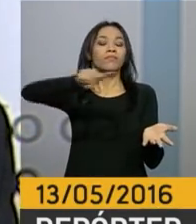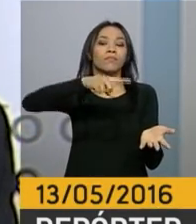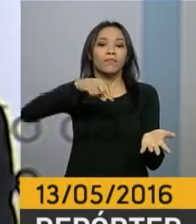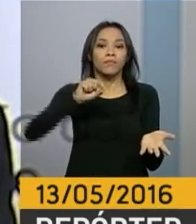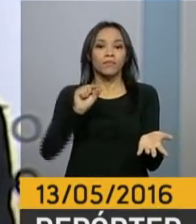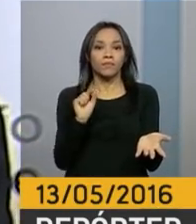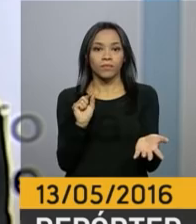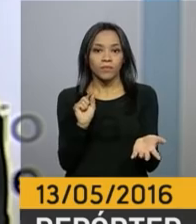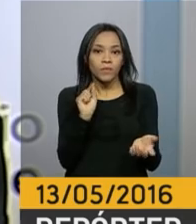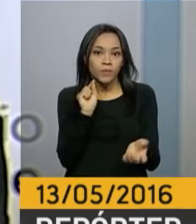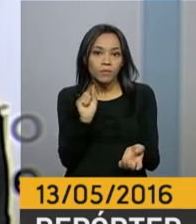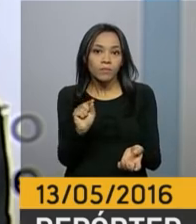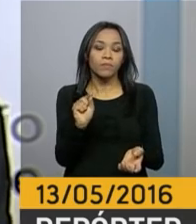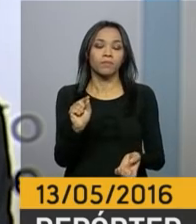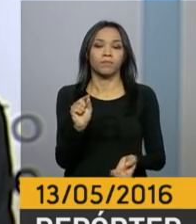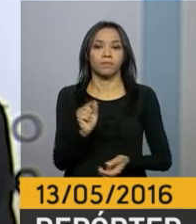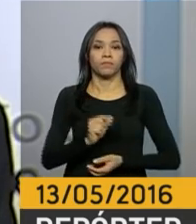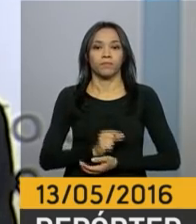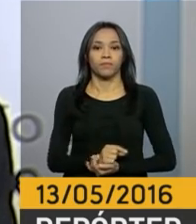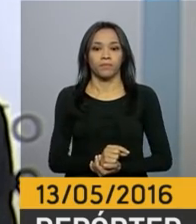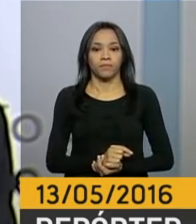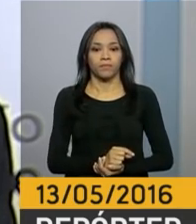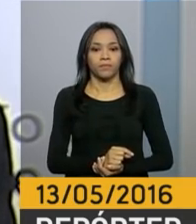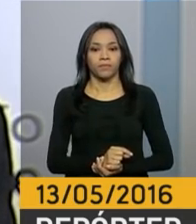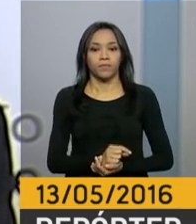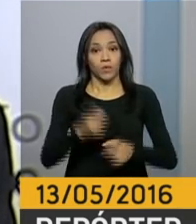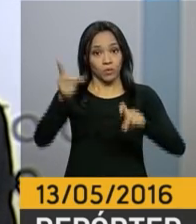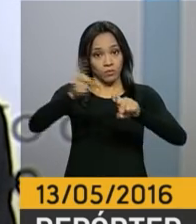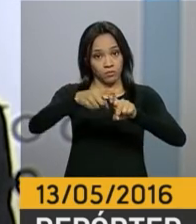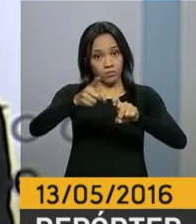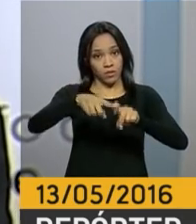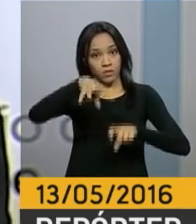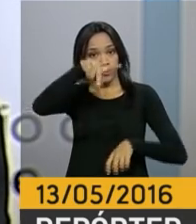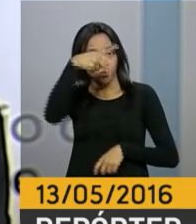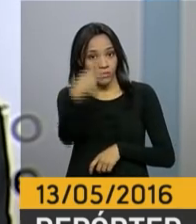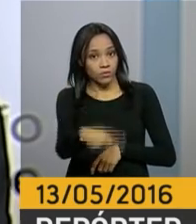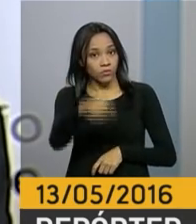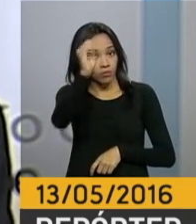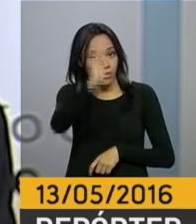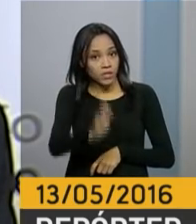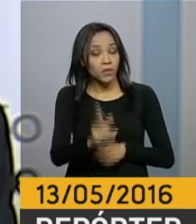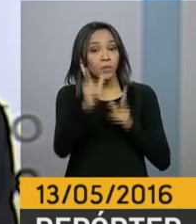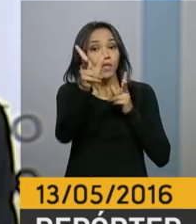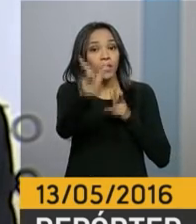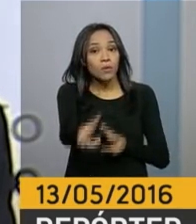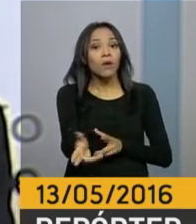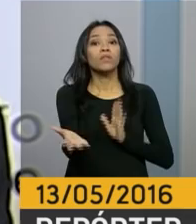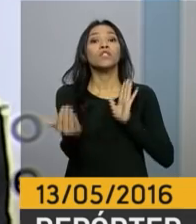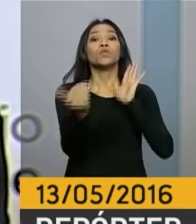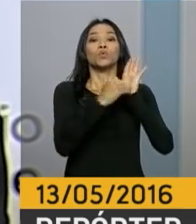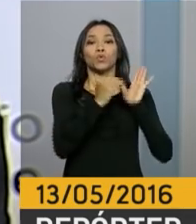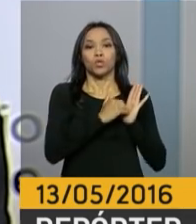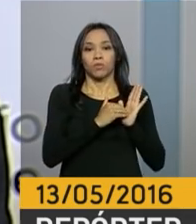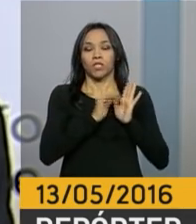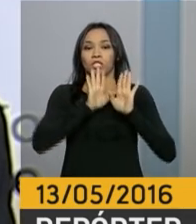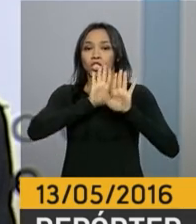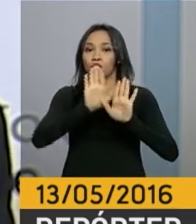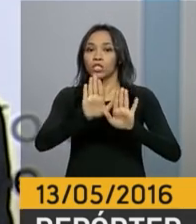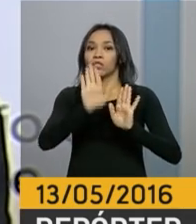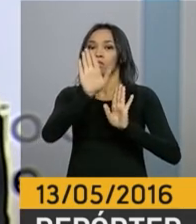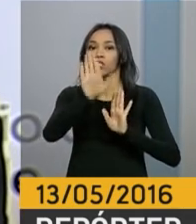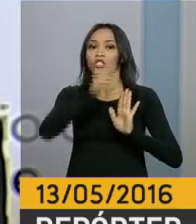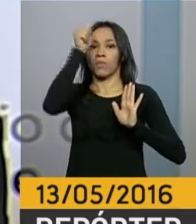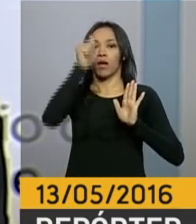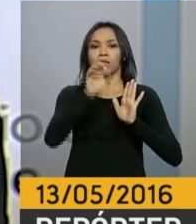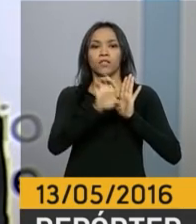com os médicos brasileiros como aconteceu nas duas últimas chamadas isso é o